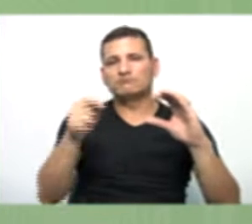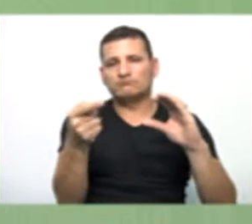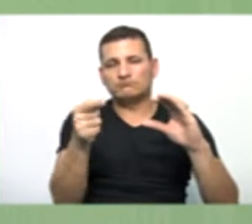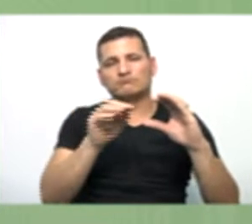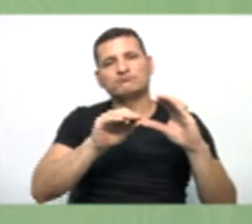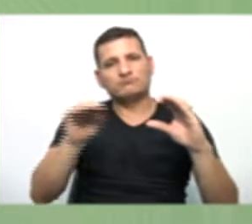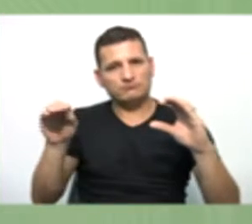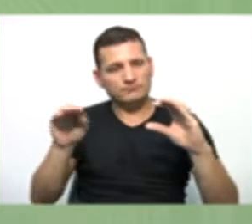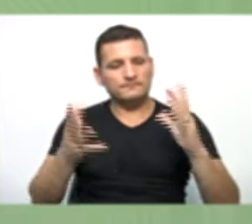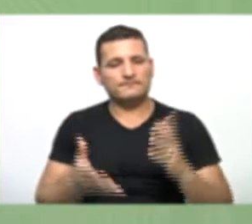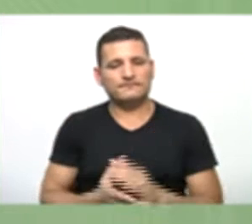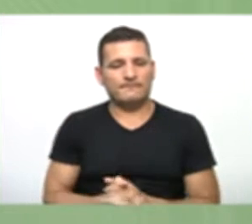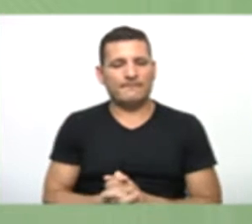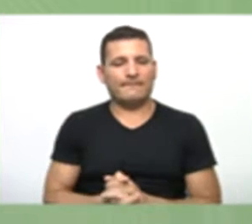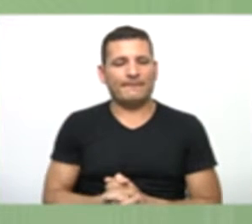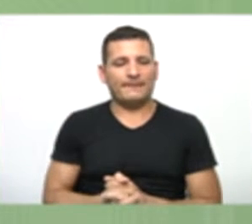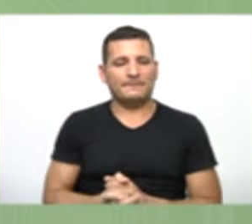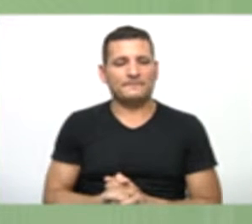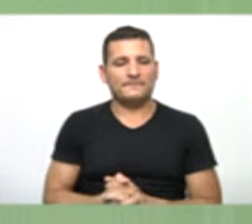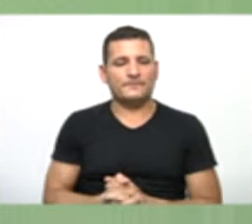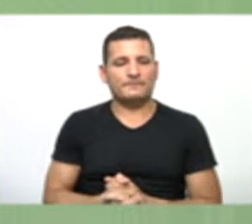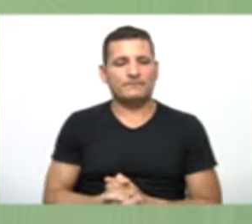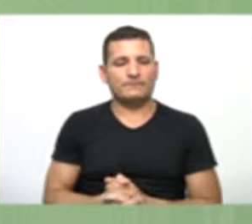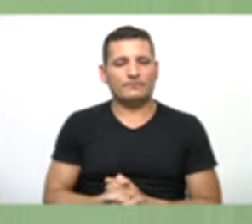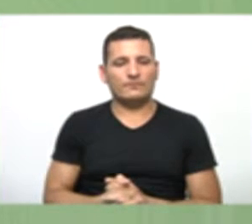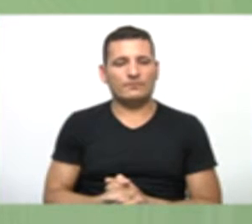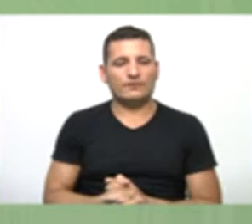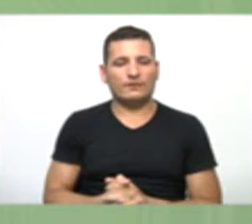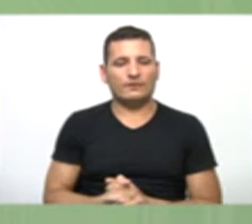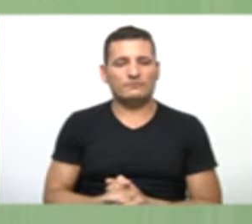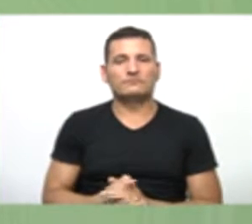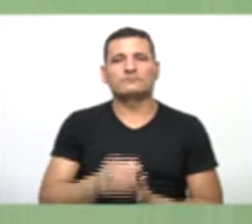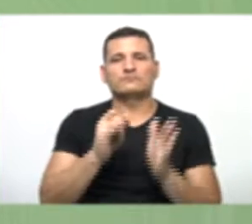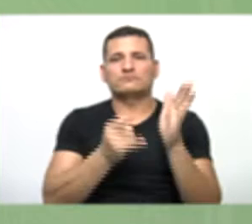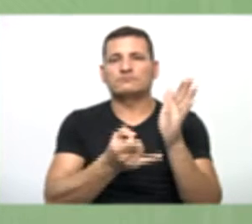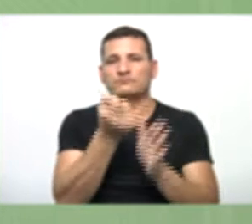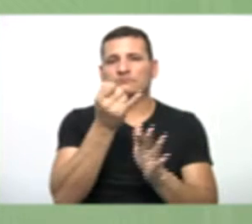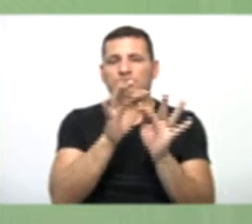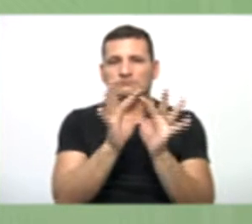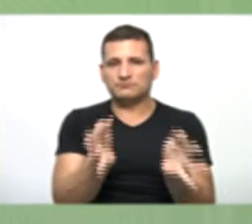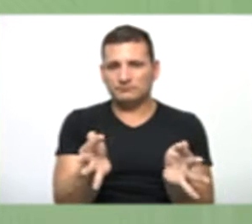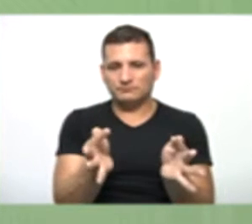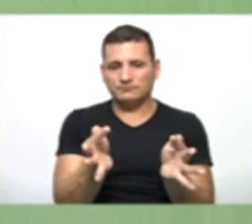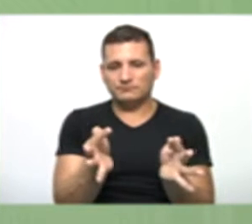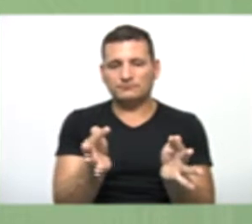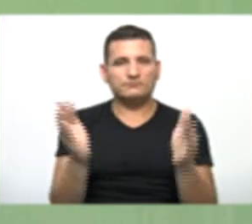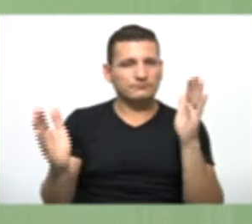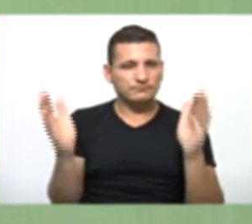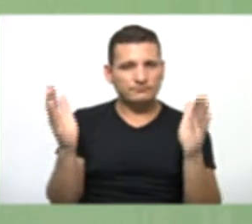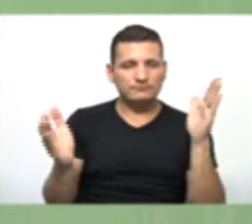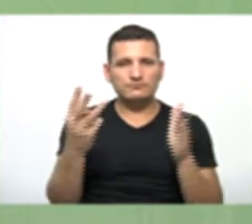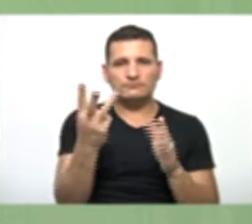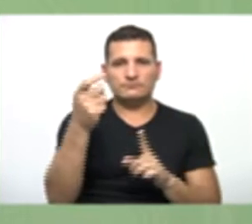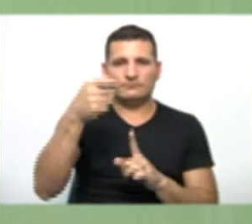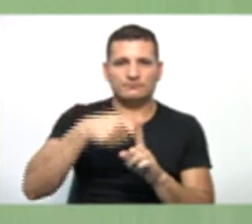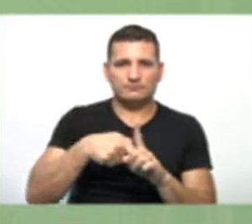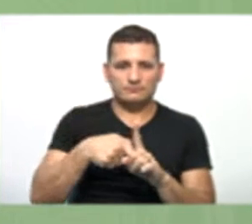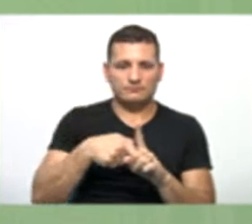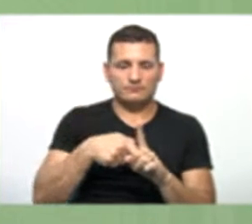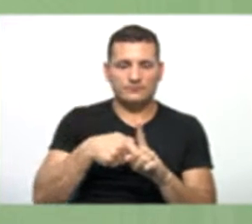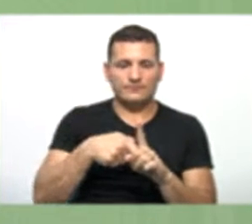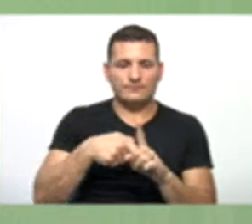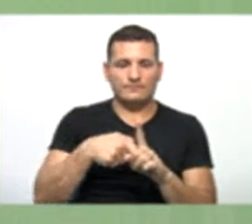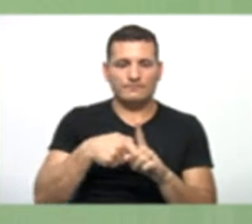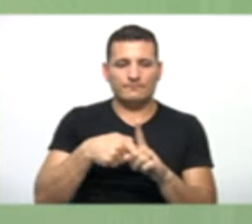de R$1.000, pronto, foi aplicado a juros simples durante 3 meses. Então